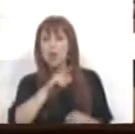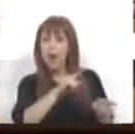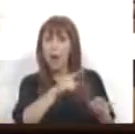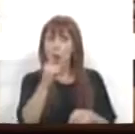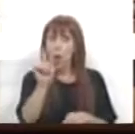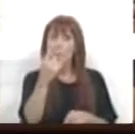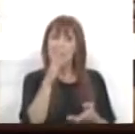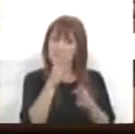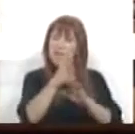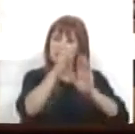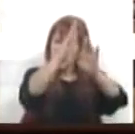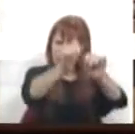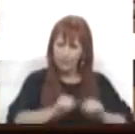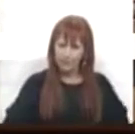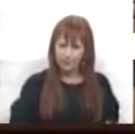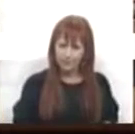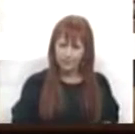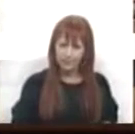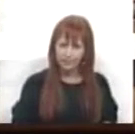ela deveria ter acesso.